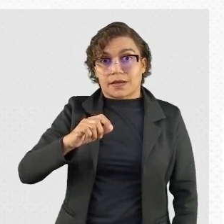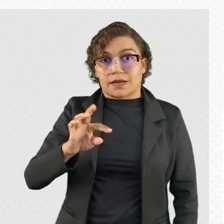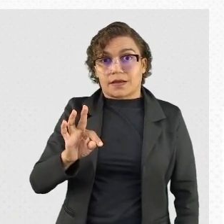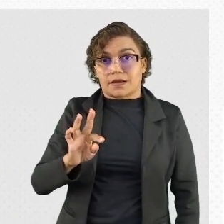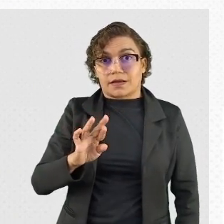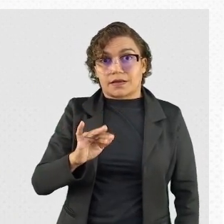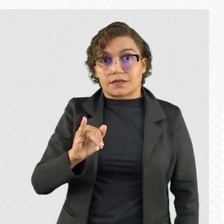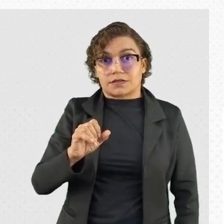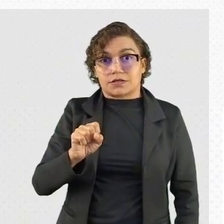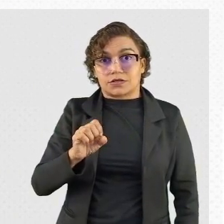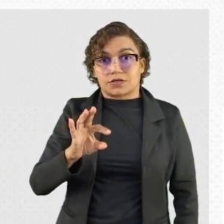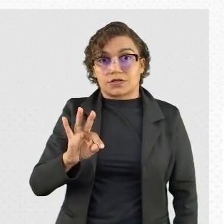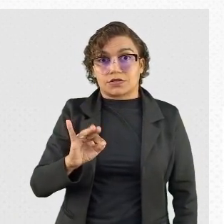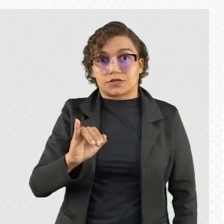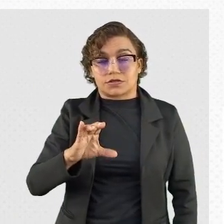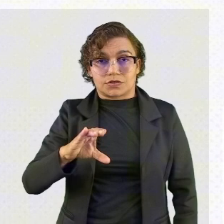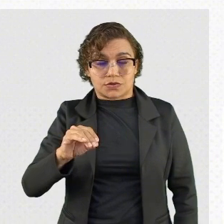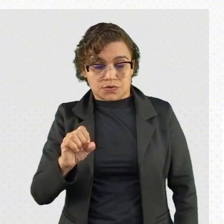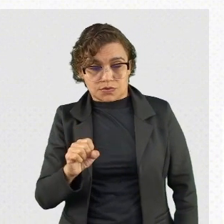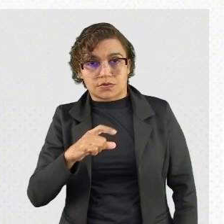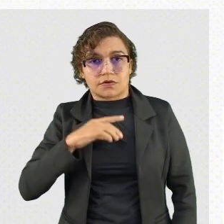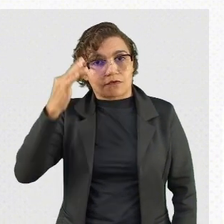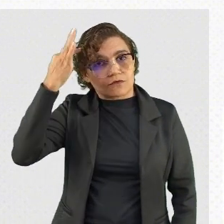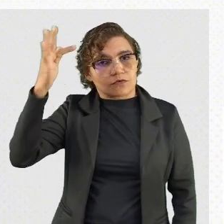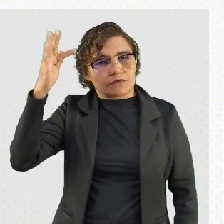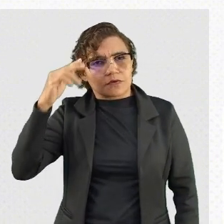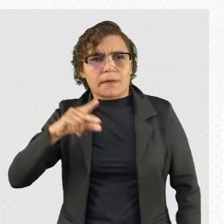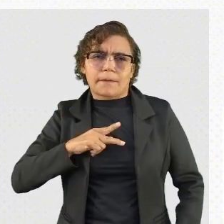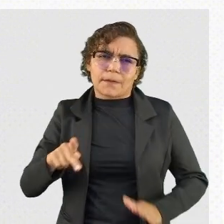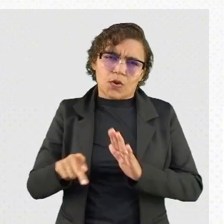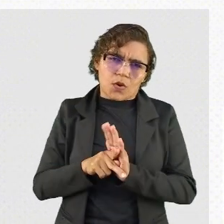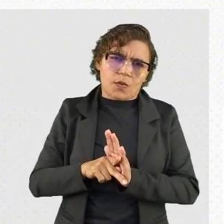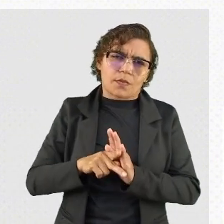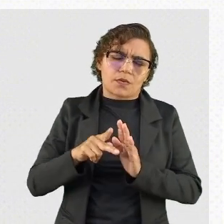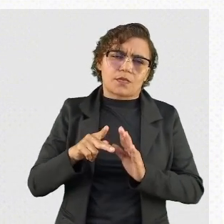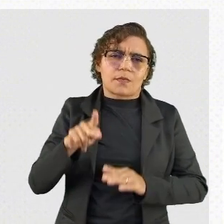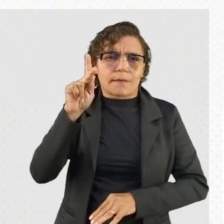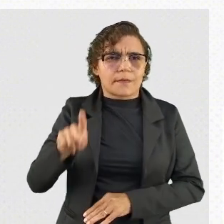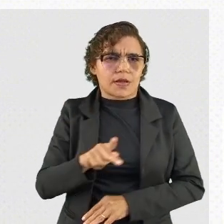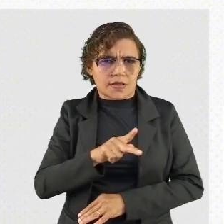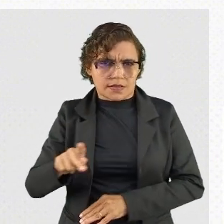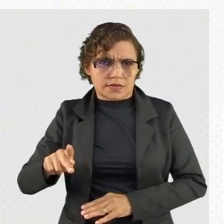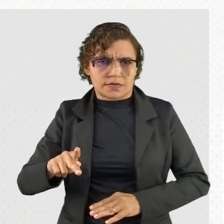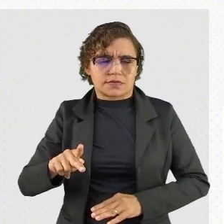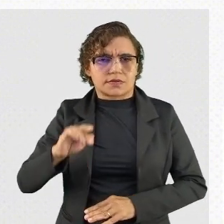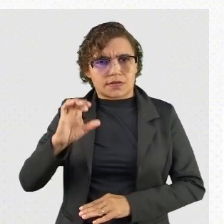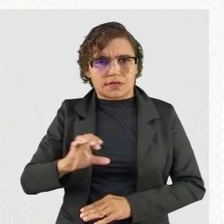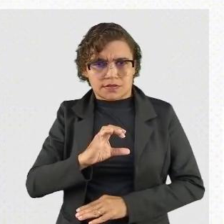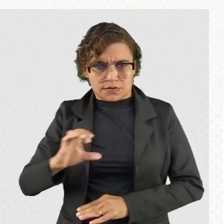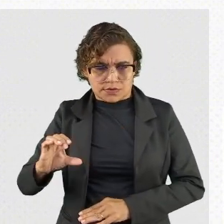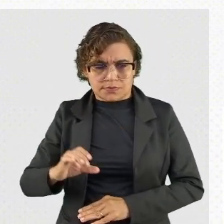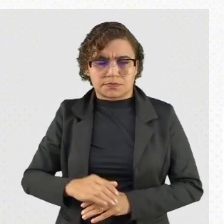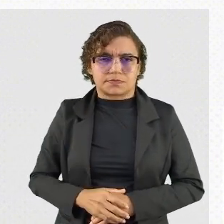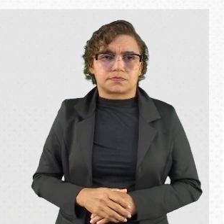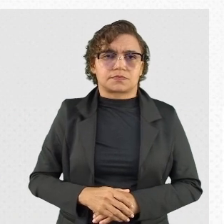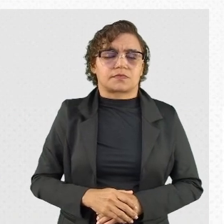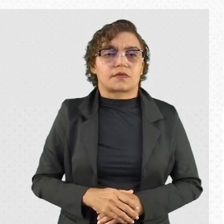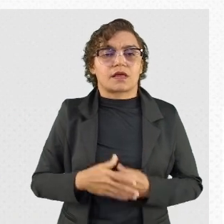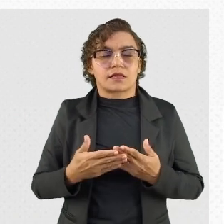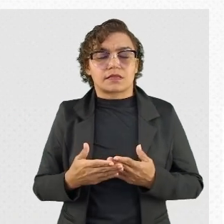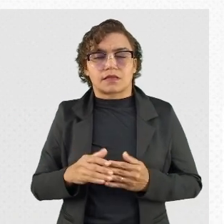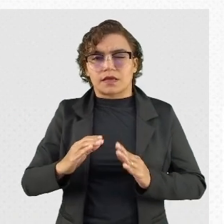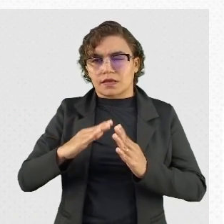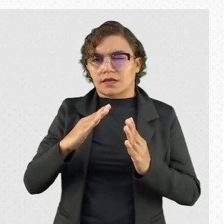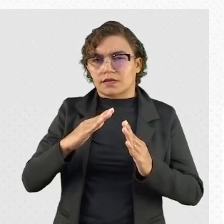né? Aquela filosofia desenvolvida pelos padres ali na Igreja Católica. E o que caracteriza essa